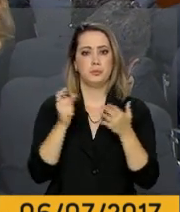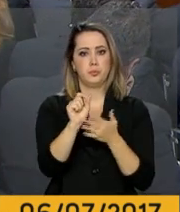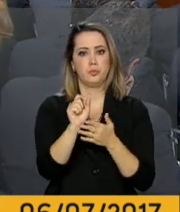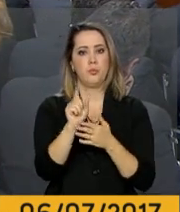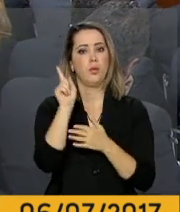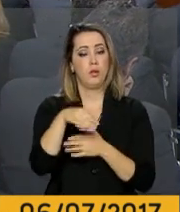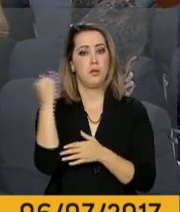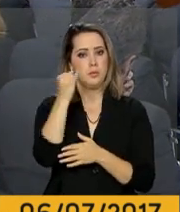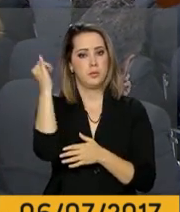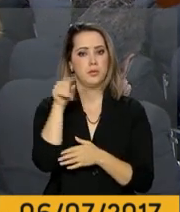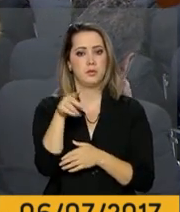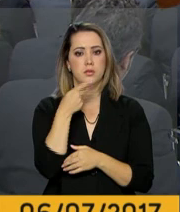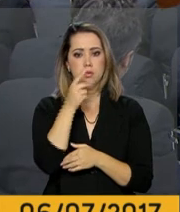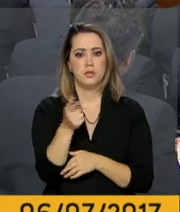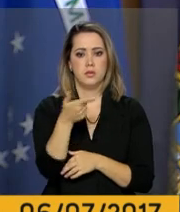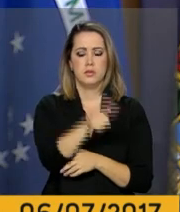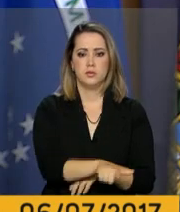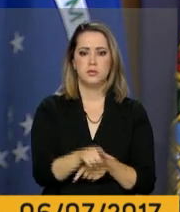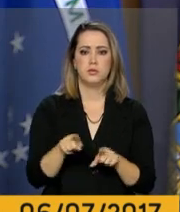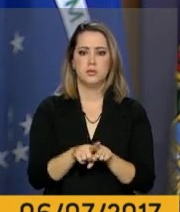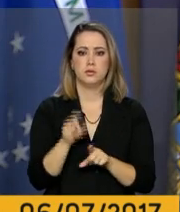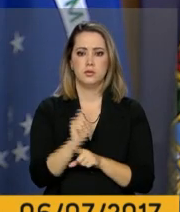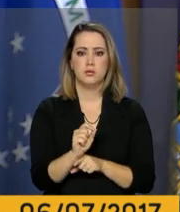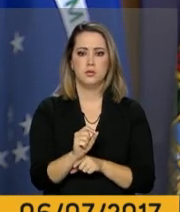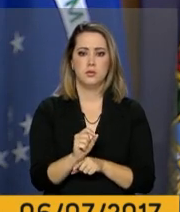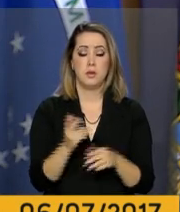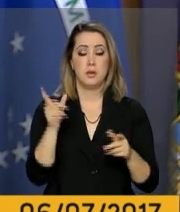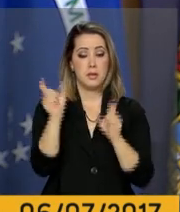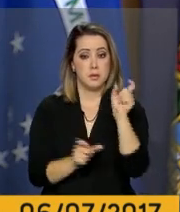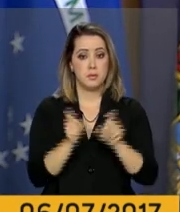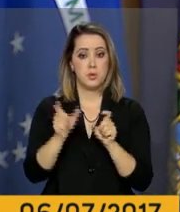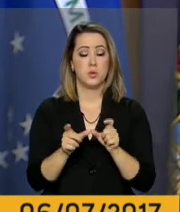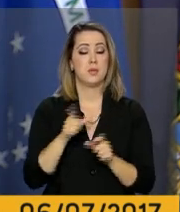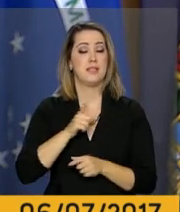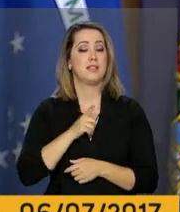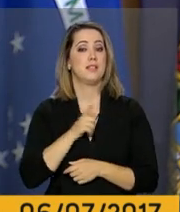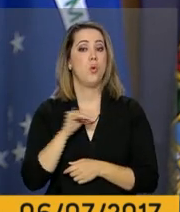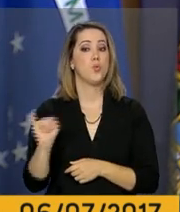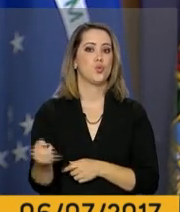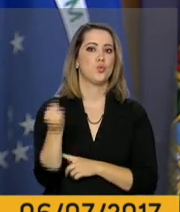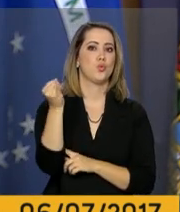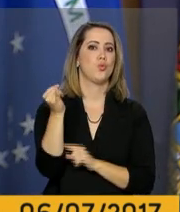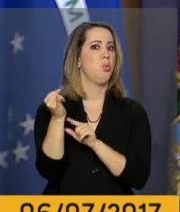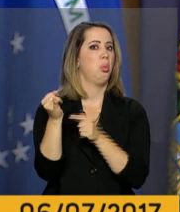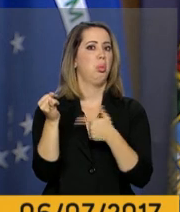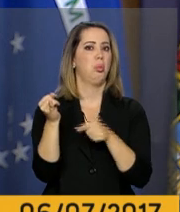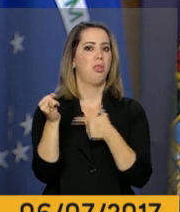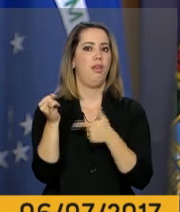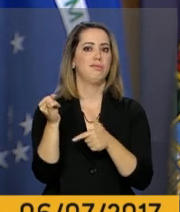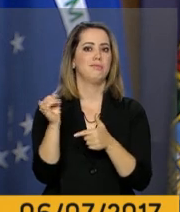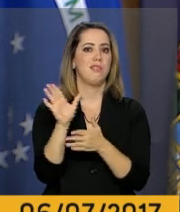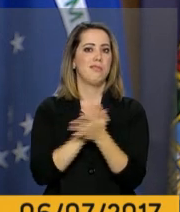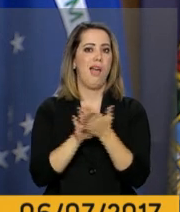significativa e eu volto mencionar o caso é uma coisa importantíssima